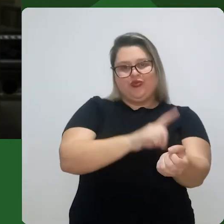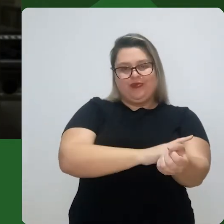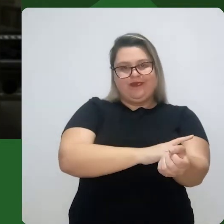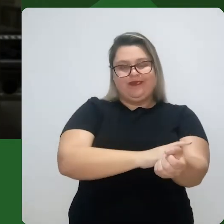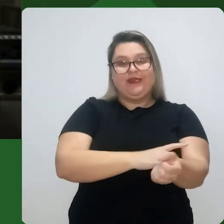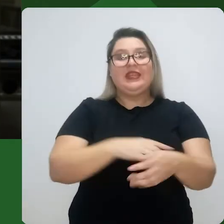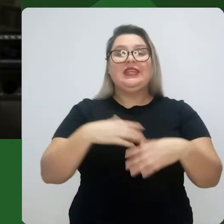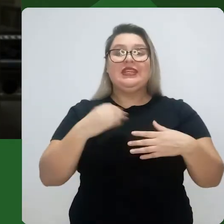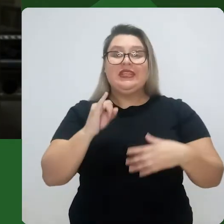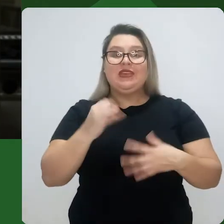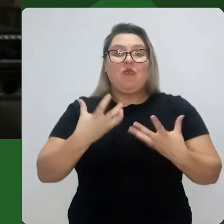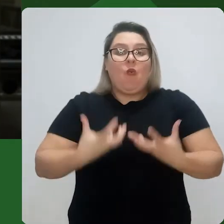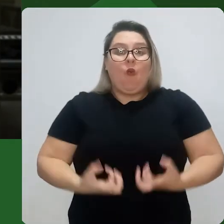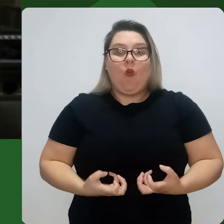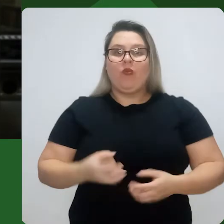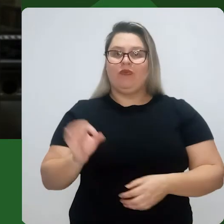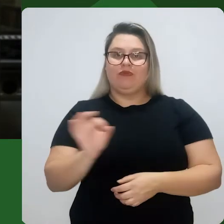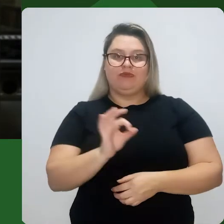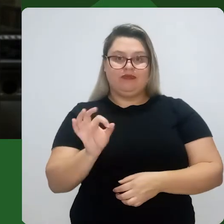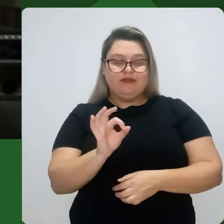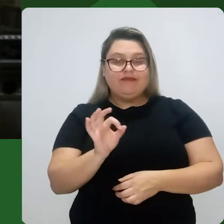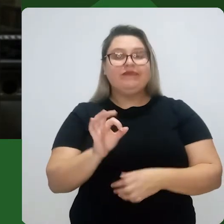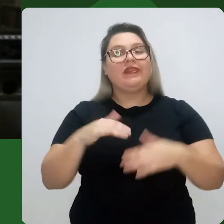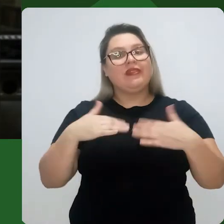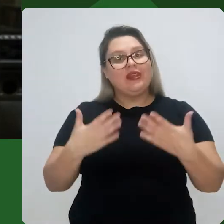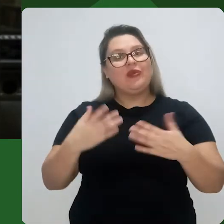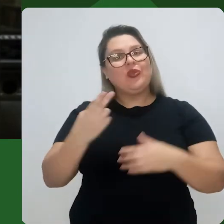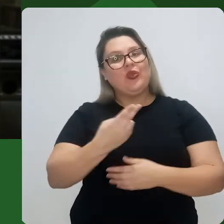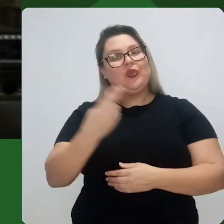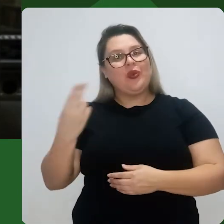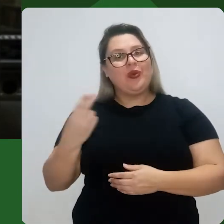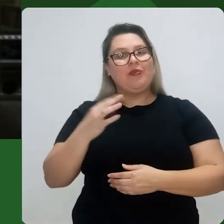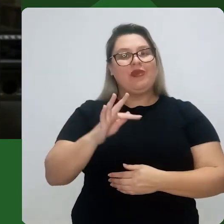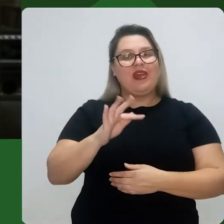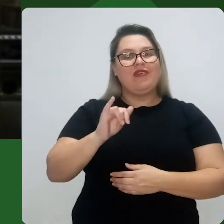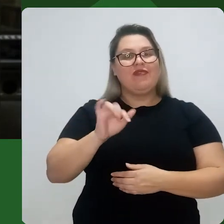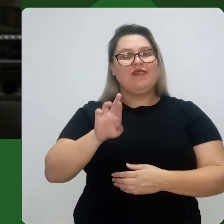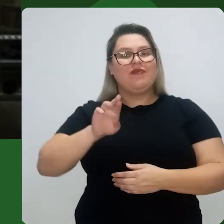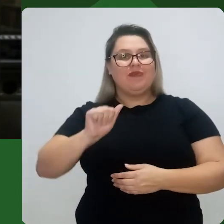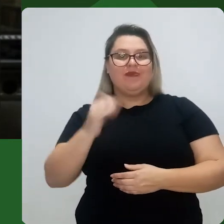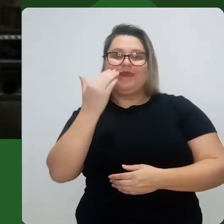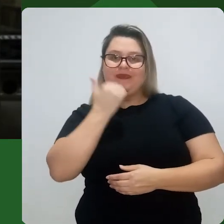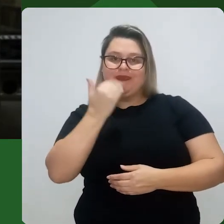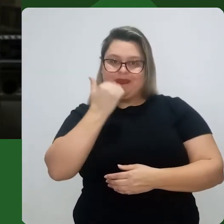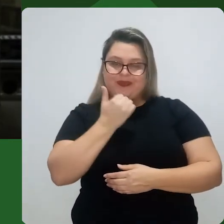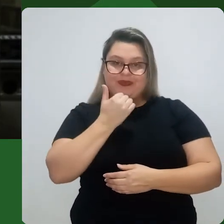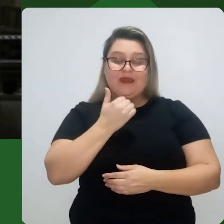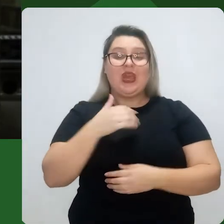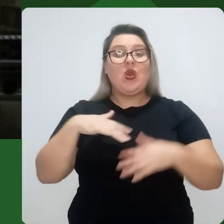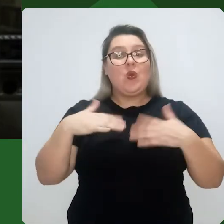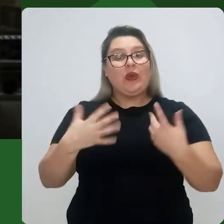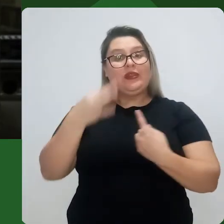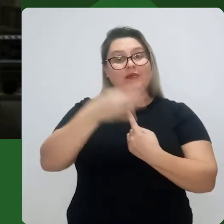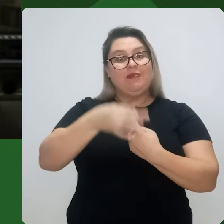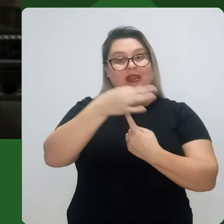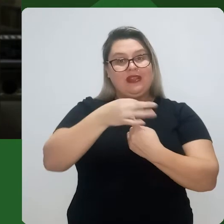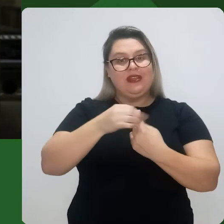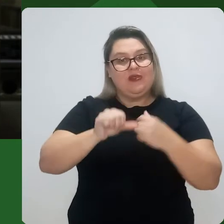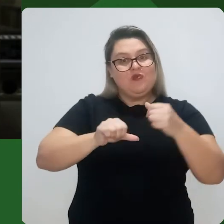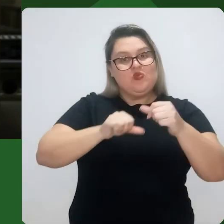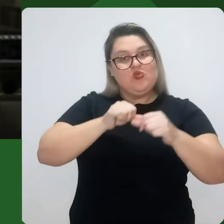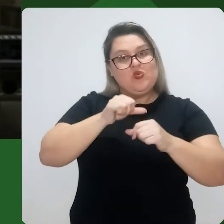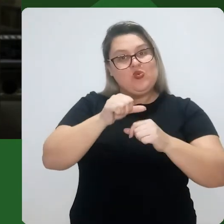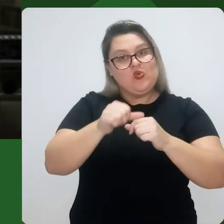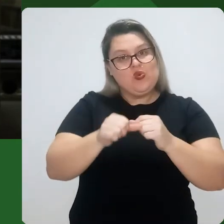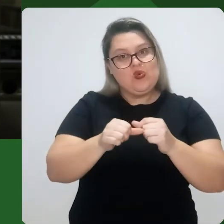diabético. E por não ser absorvido, ele pode ser chamado de fibra alimentar. Quando a banana amadurece,